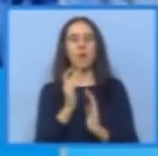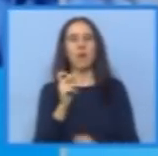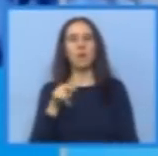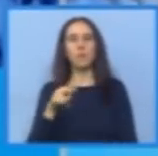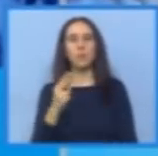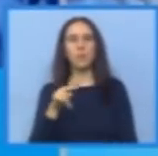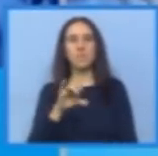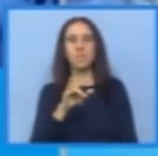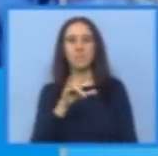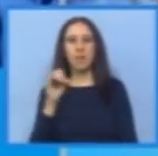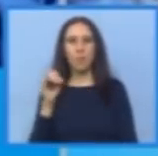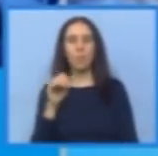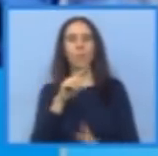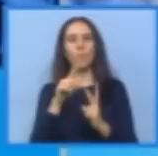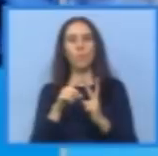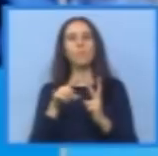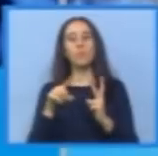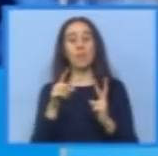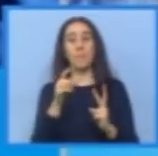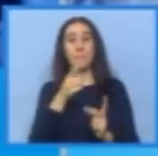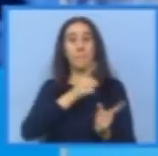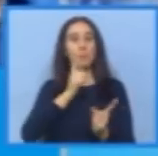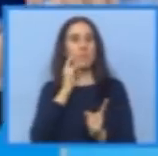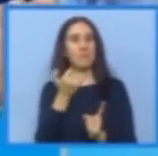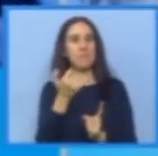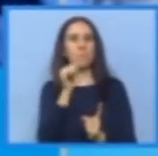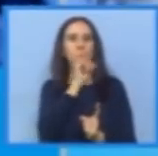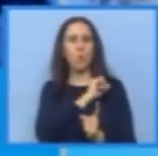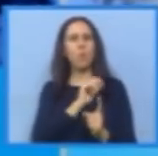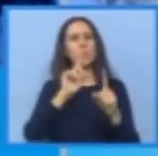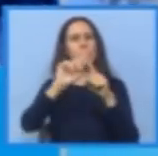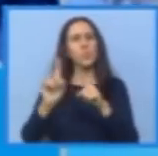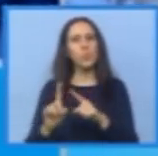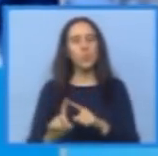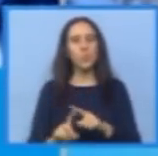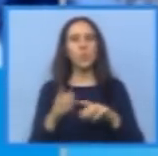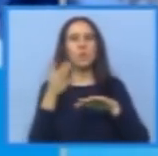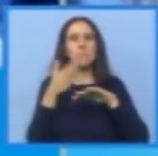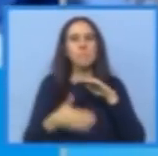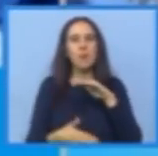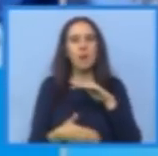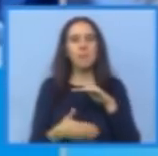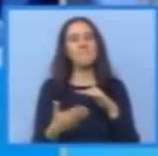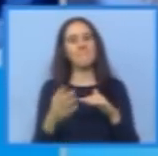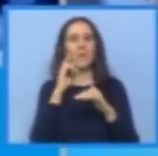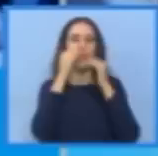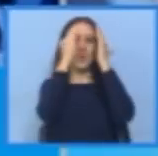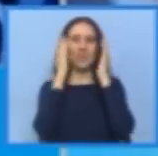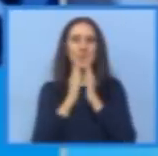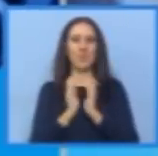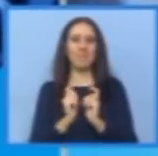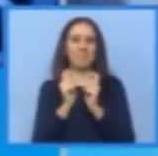Anunciação, porque fica mesmo no dia 25 de março, e havia outras hipóteses. E, de repente, ficou Nossa Senhora da